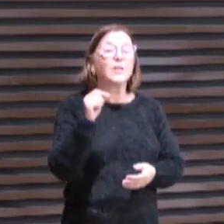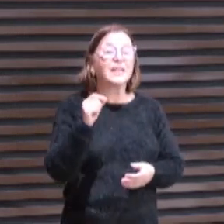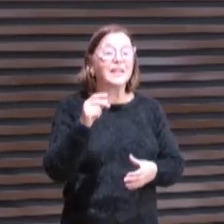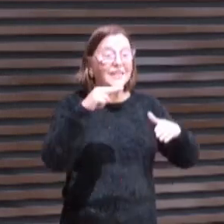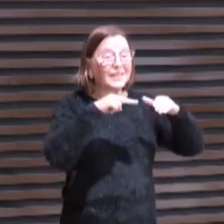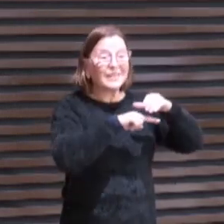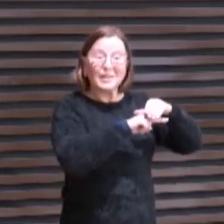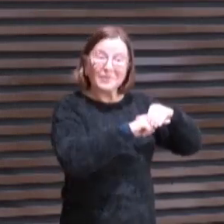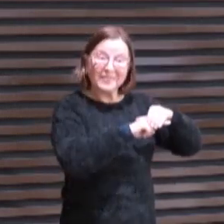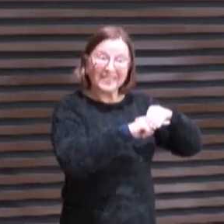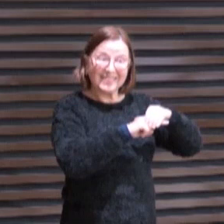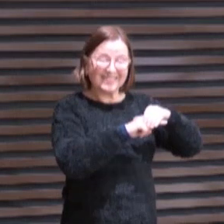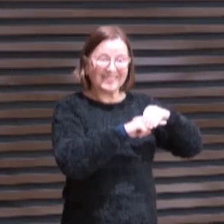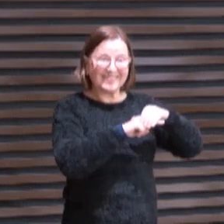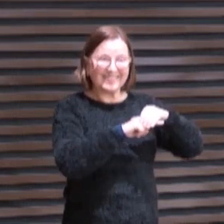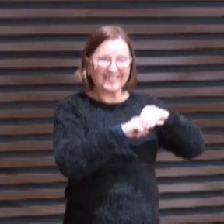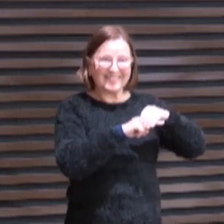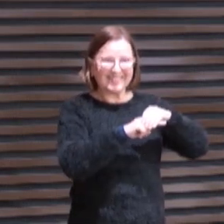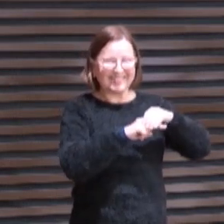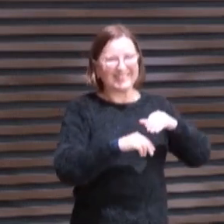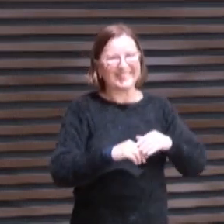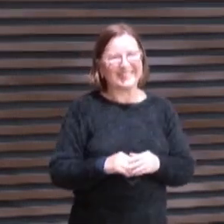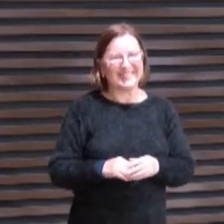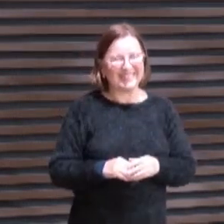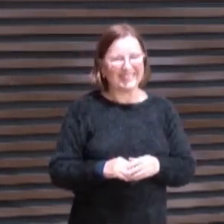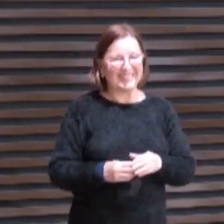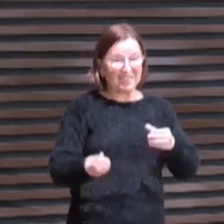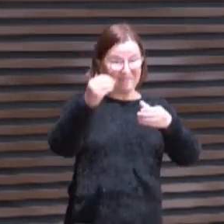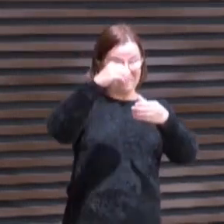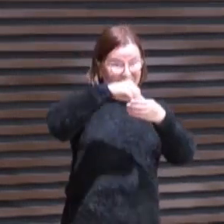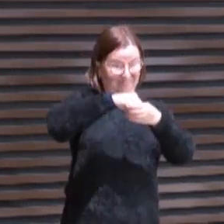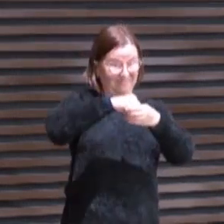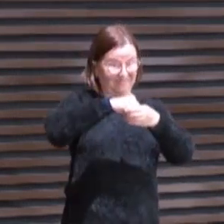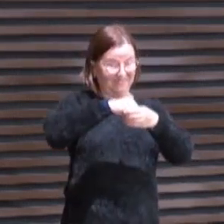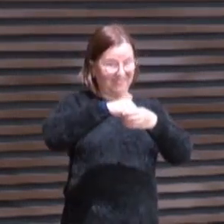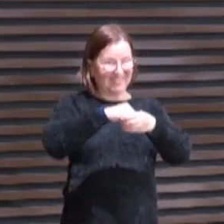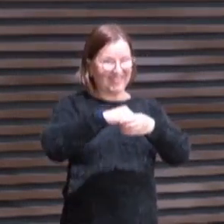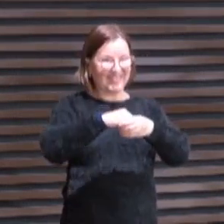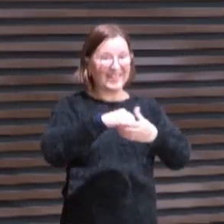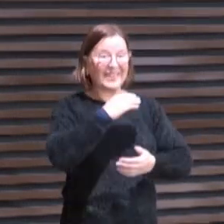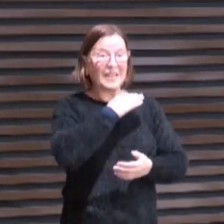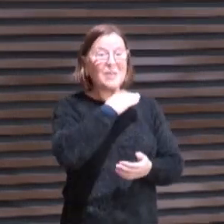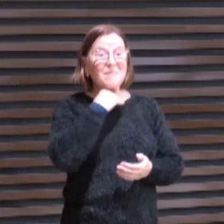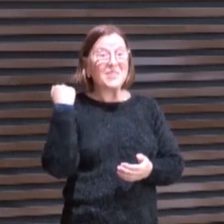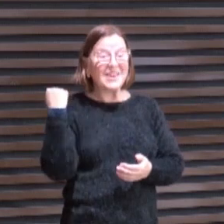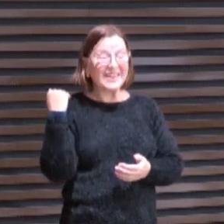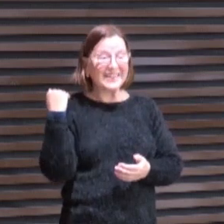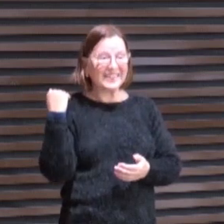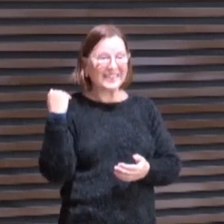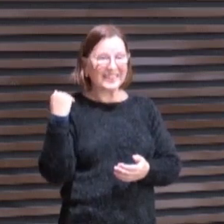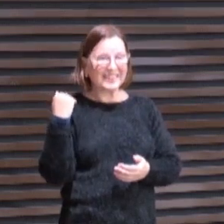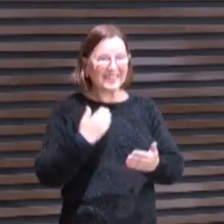Sepultados, fomos incluídos, fomos mergulhados, fomos identificados com ele na morte, através